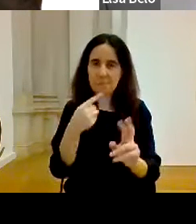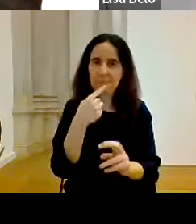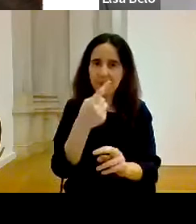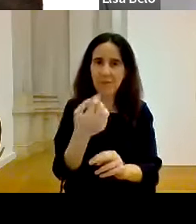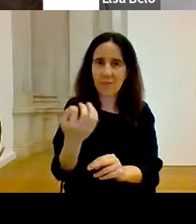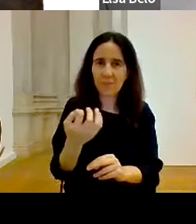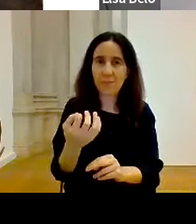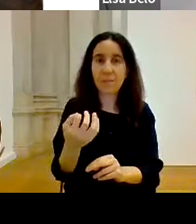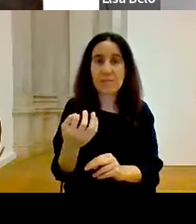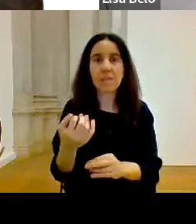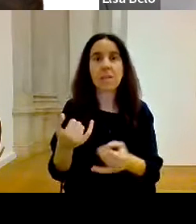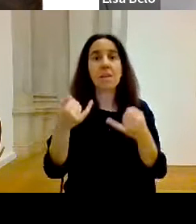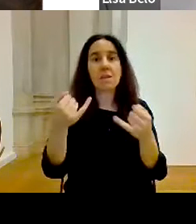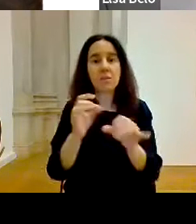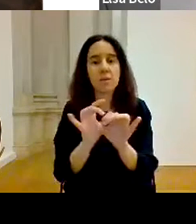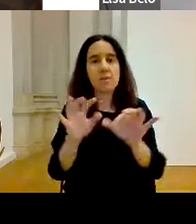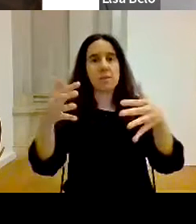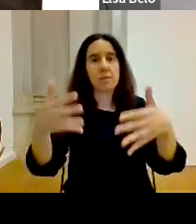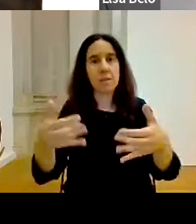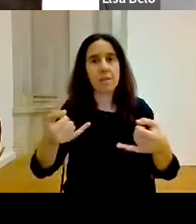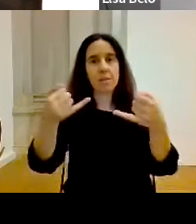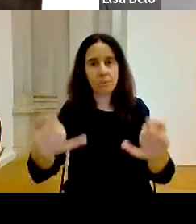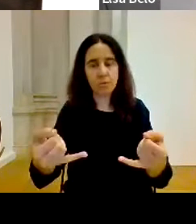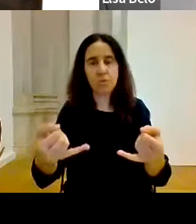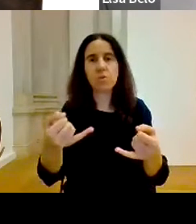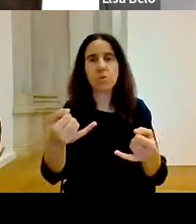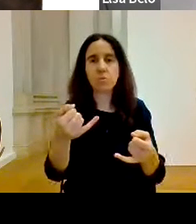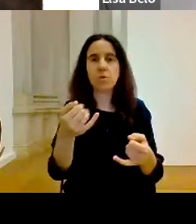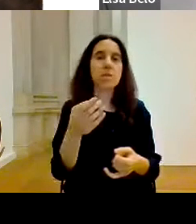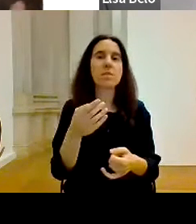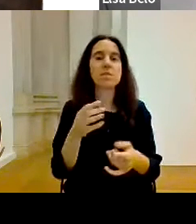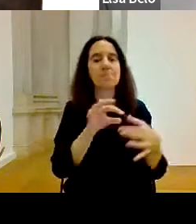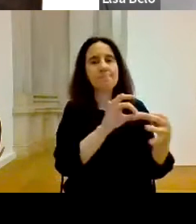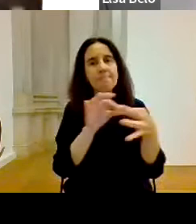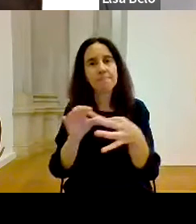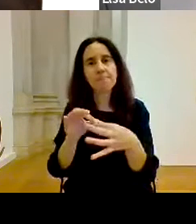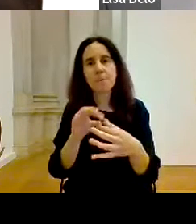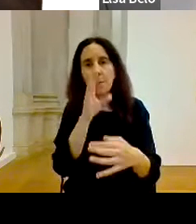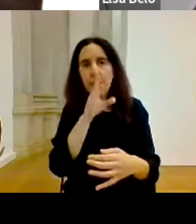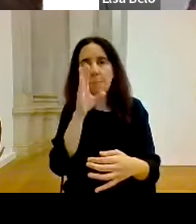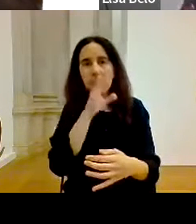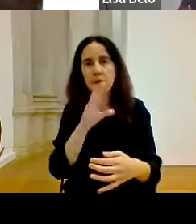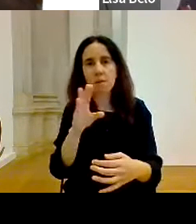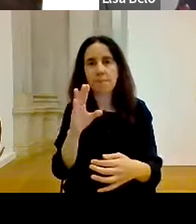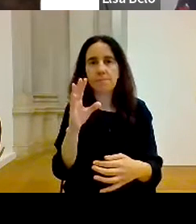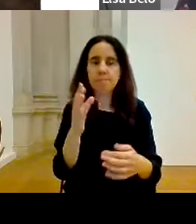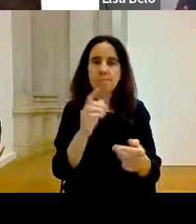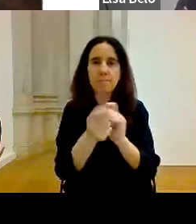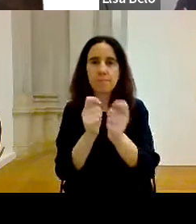depois desta pandemia, esta cultura de colaboração por oposição a iterações